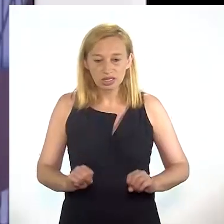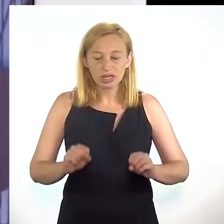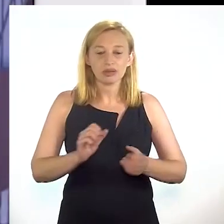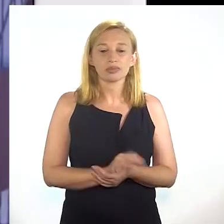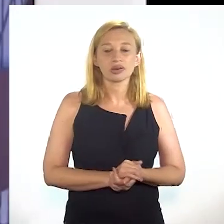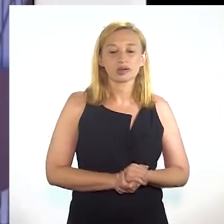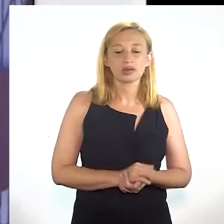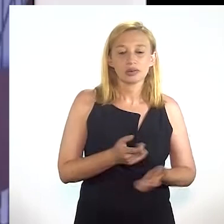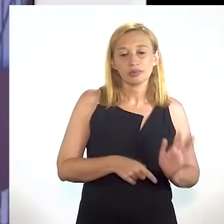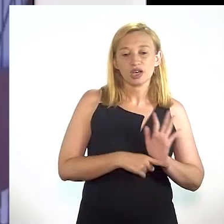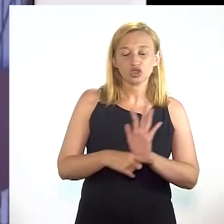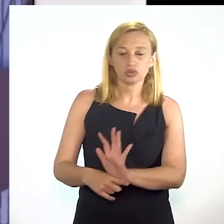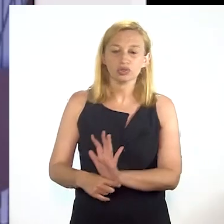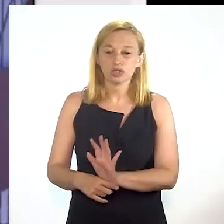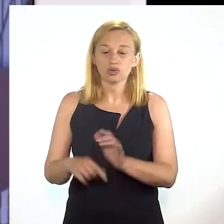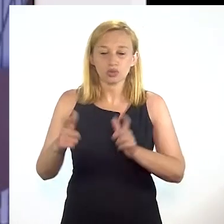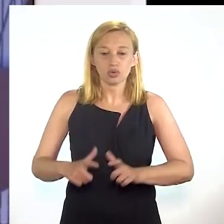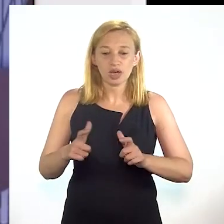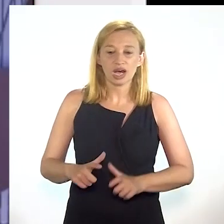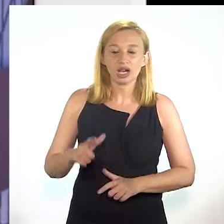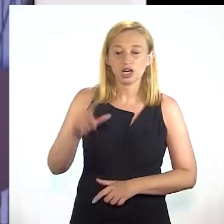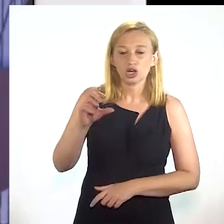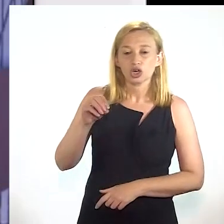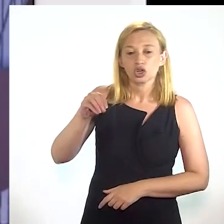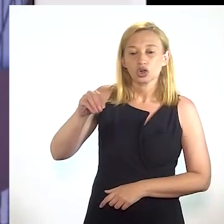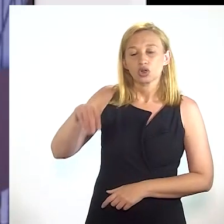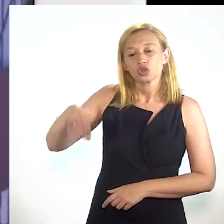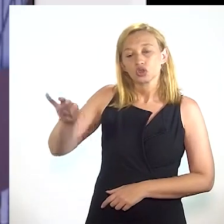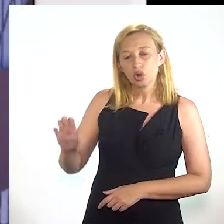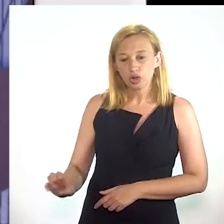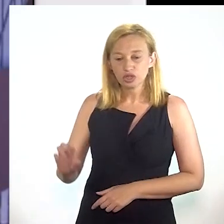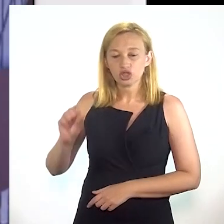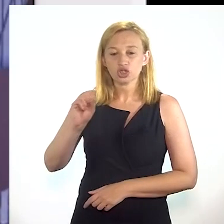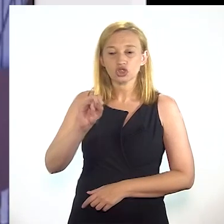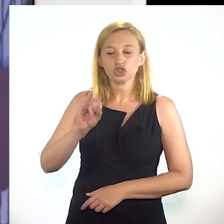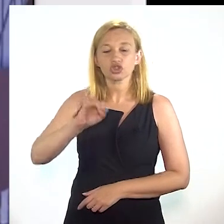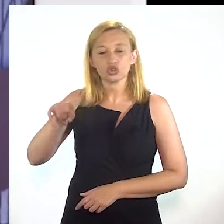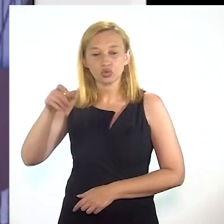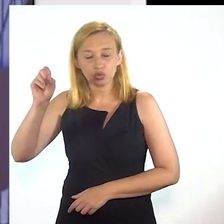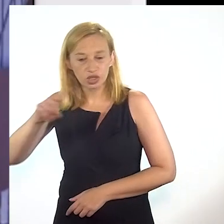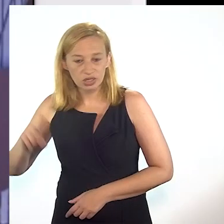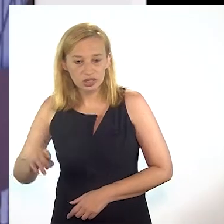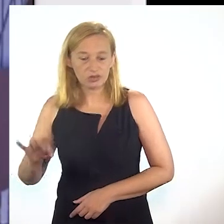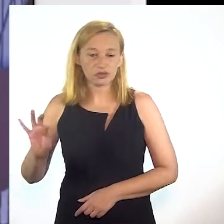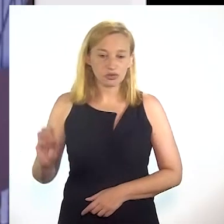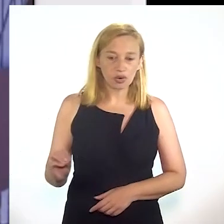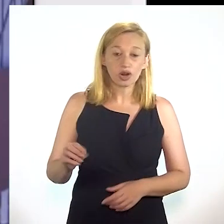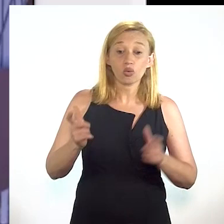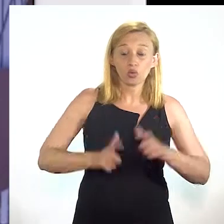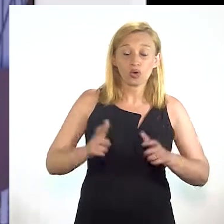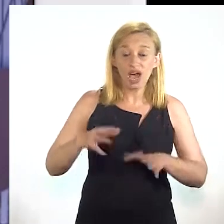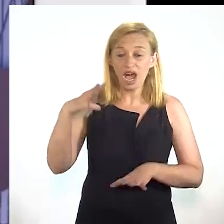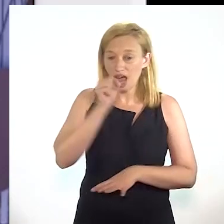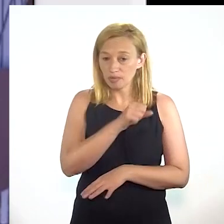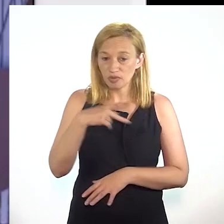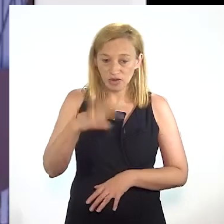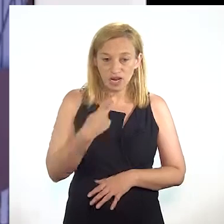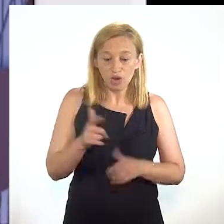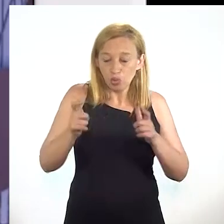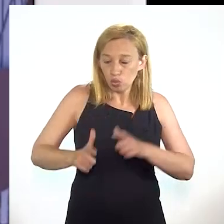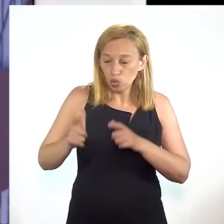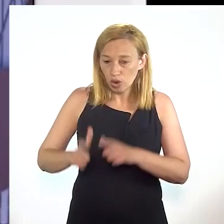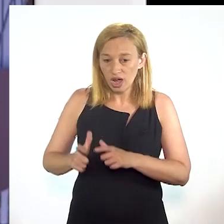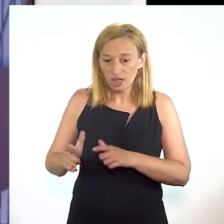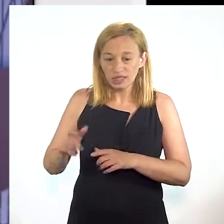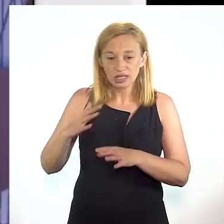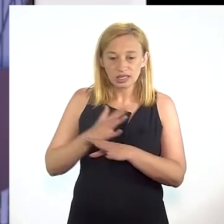as necessidades específicas da Zona Norte de Juiz de Fora, que é um lugar que eu vou falar um pouquinho aqui para vocês, assim,